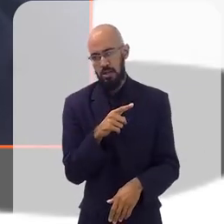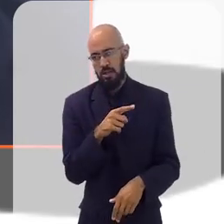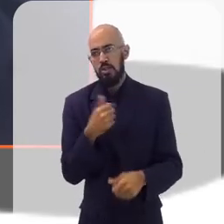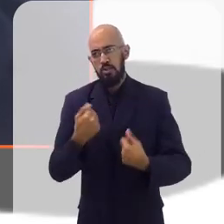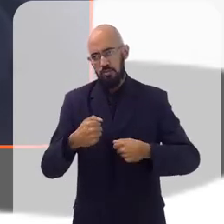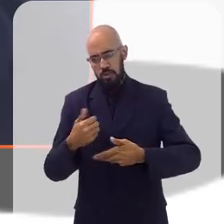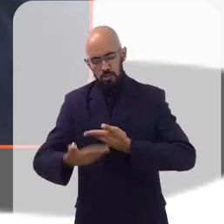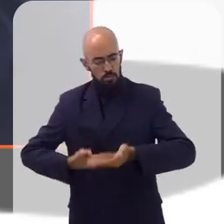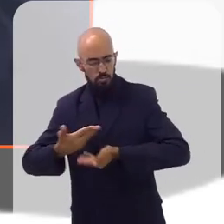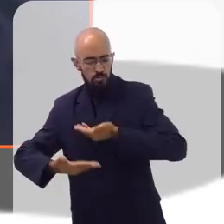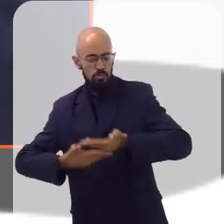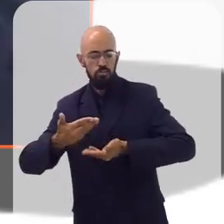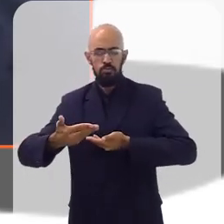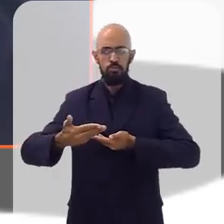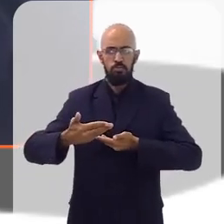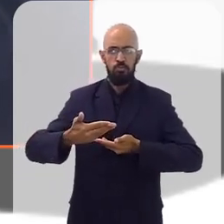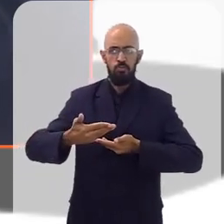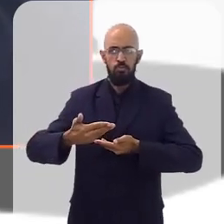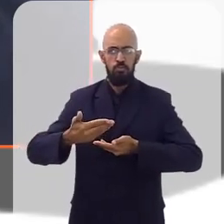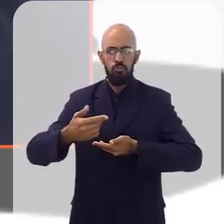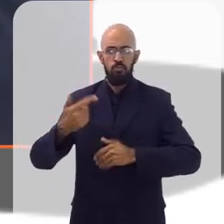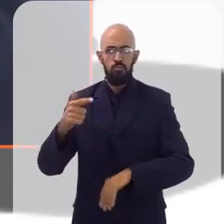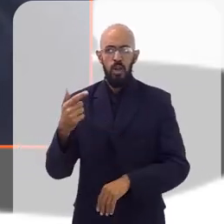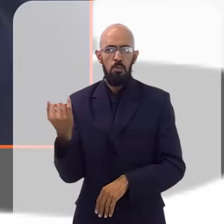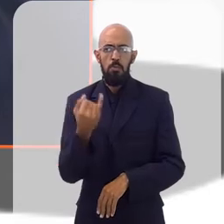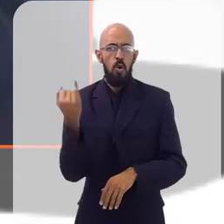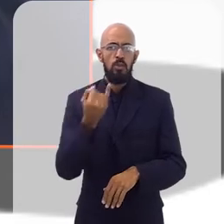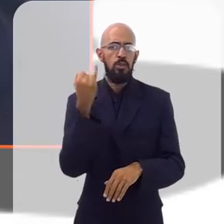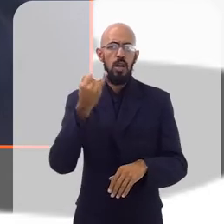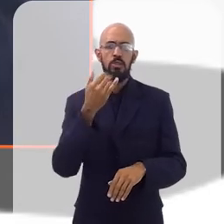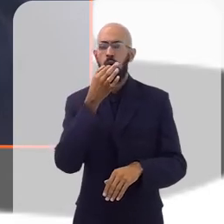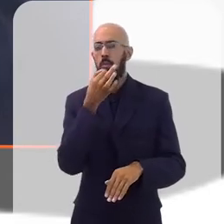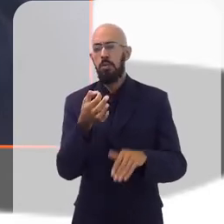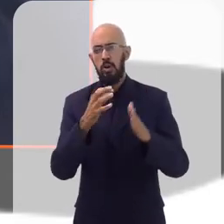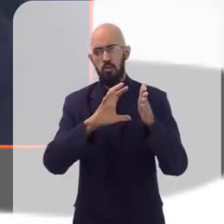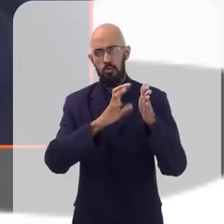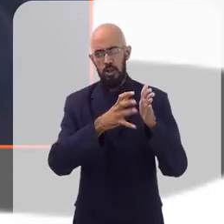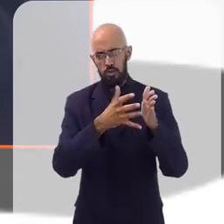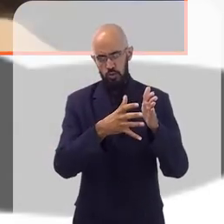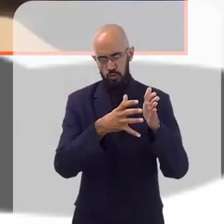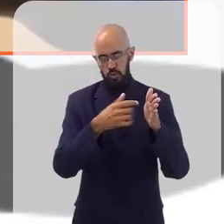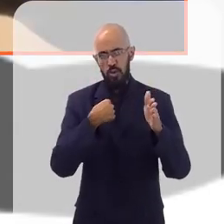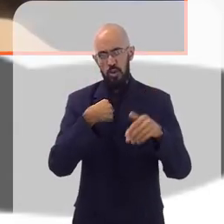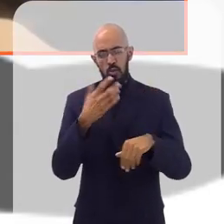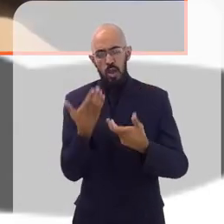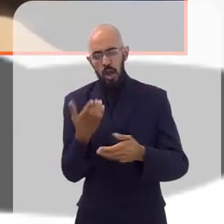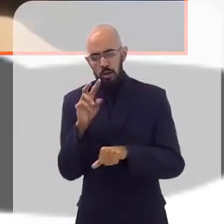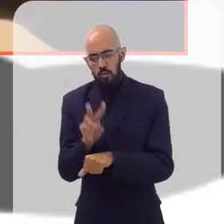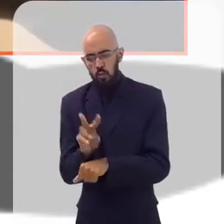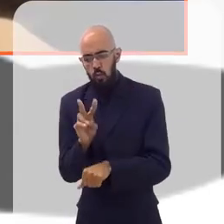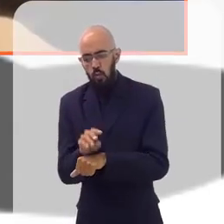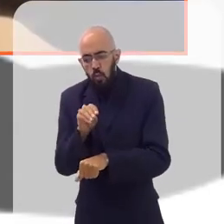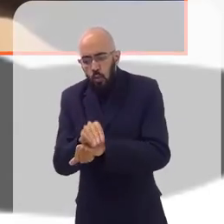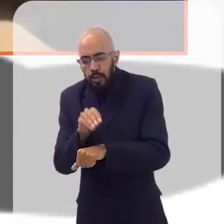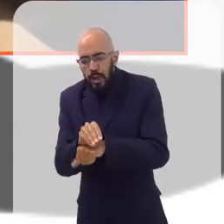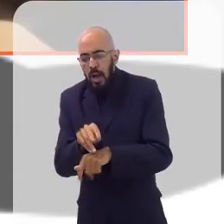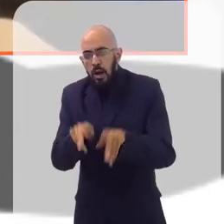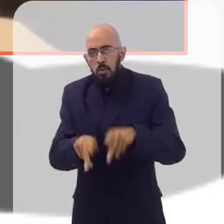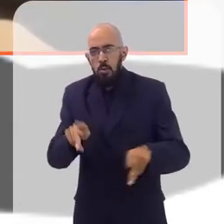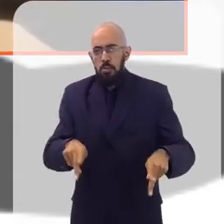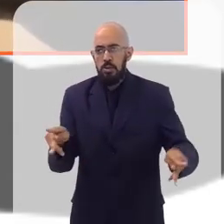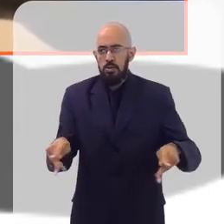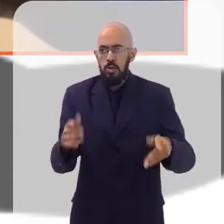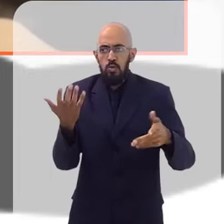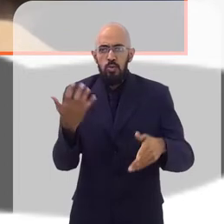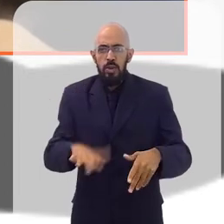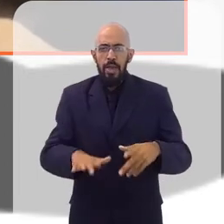e a gente tem que ter uma convivência Independente de questões partidárias eu procuro defender o meu povo eu não